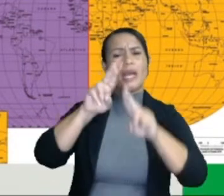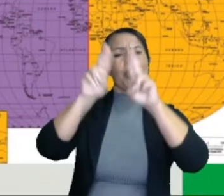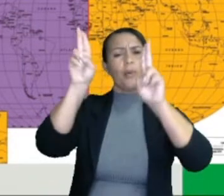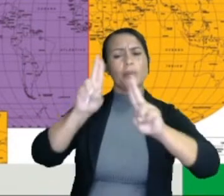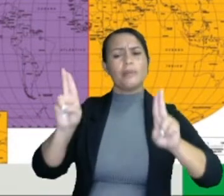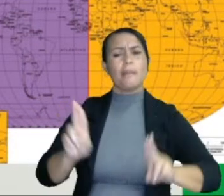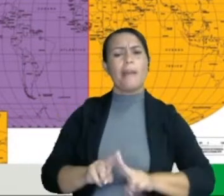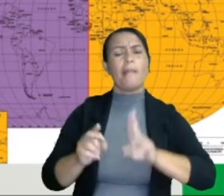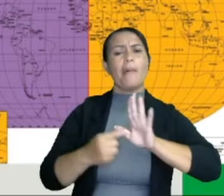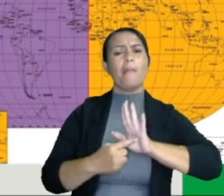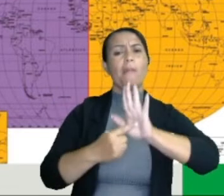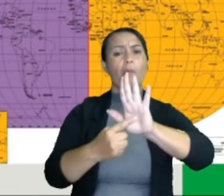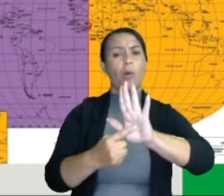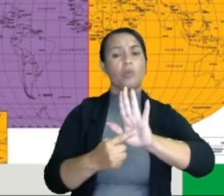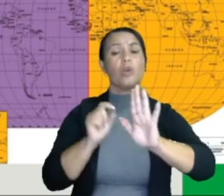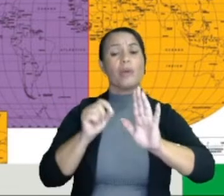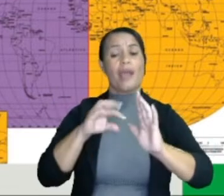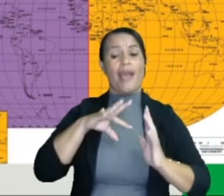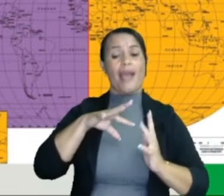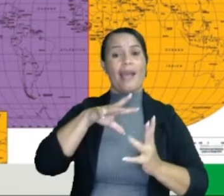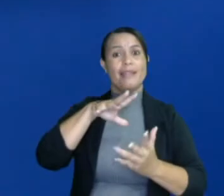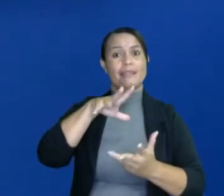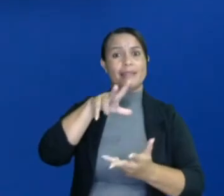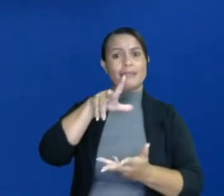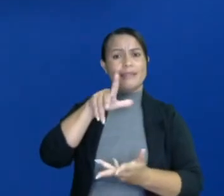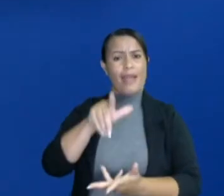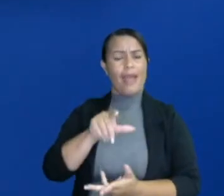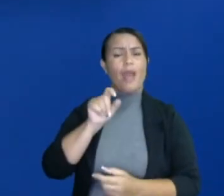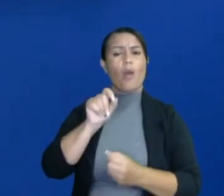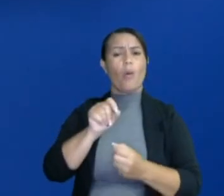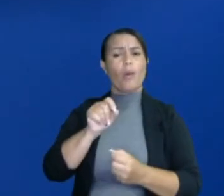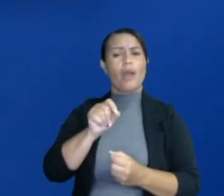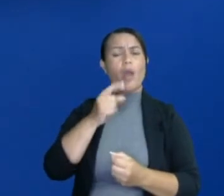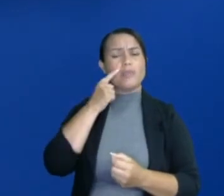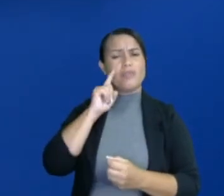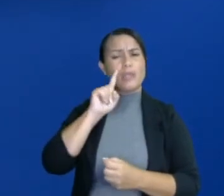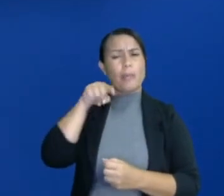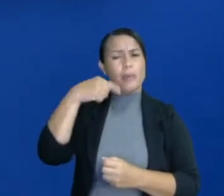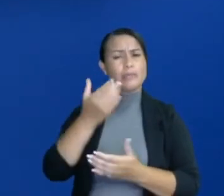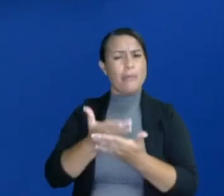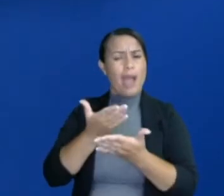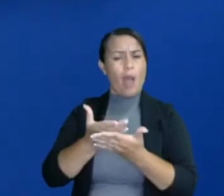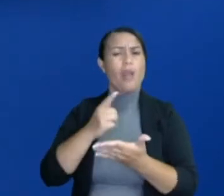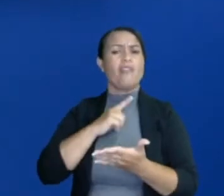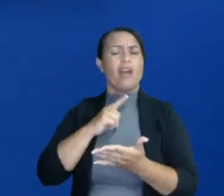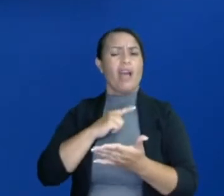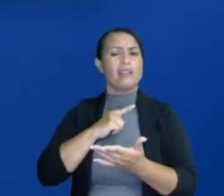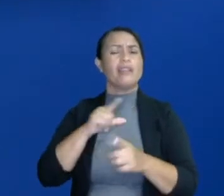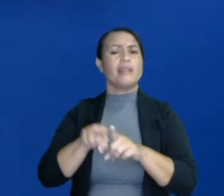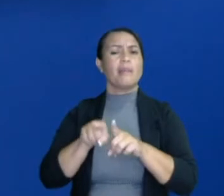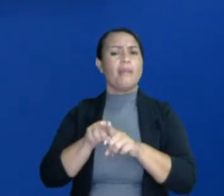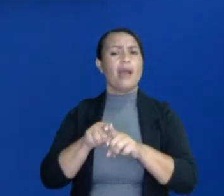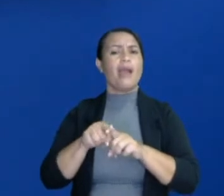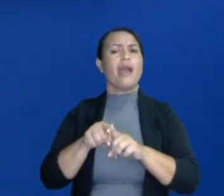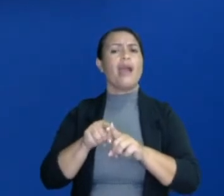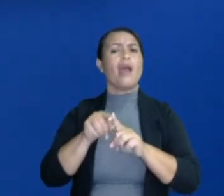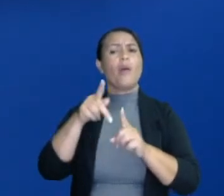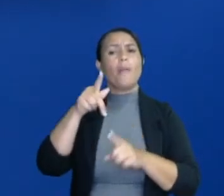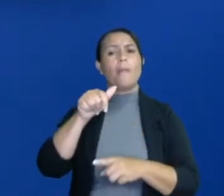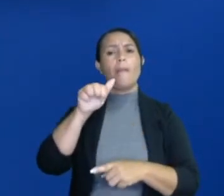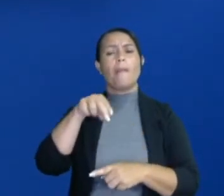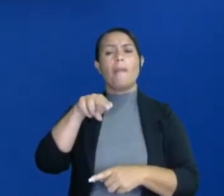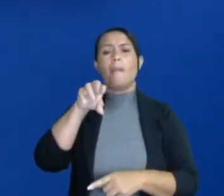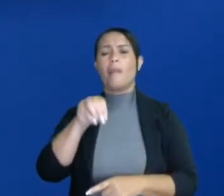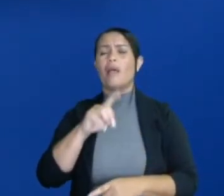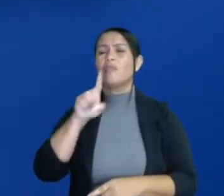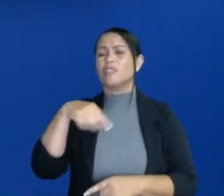são a representação da Terra em um plano. A gente vai chegar nesse tema na próxima aula, quando tratar de cartografia, de mapas e tudo mais, e a gente vai entender um pouco mais